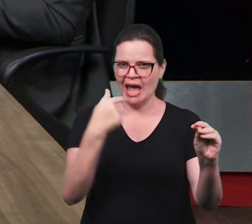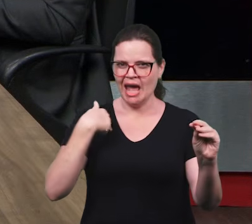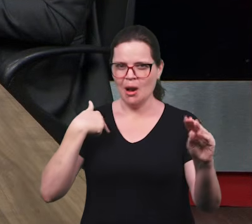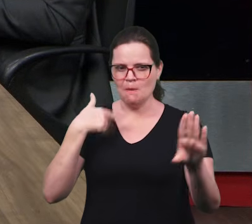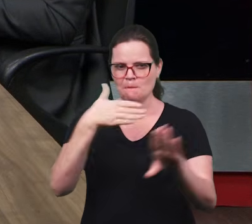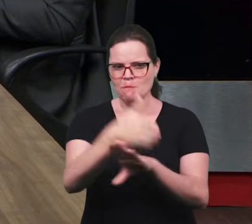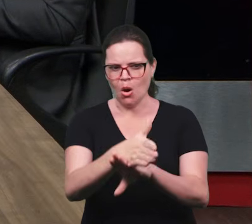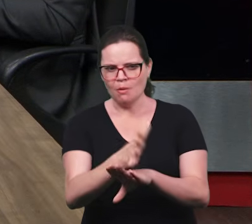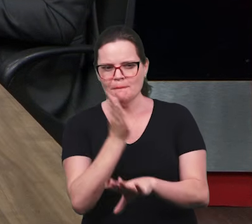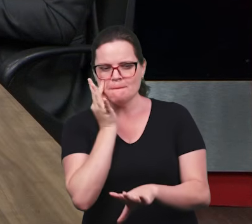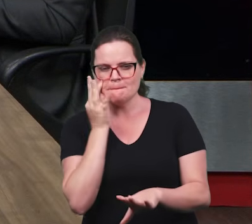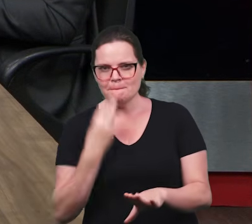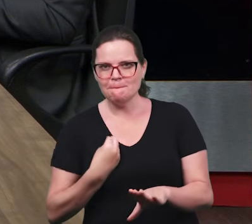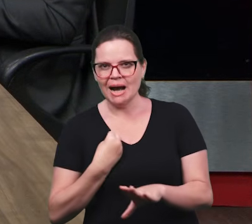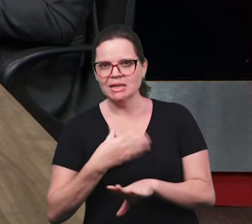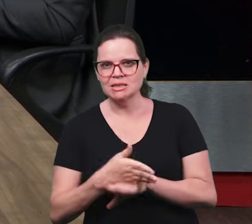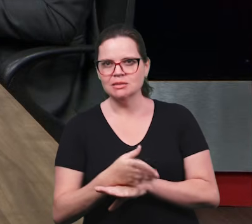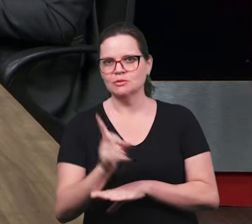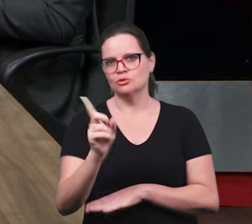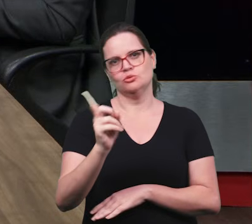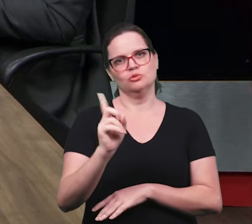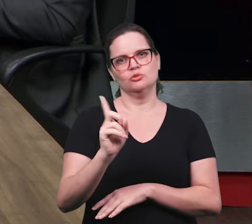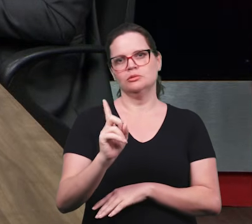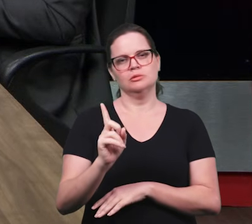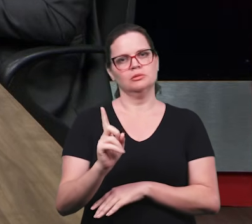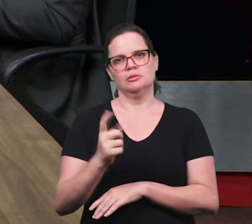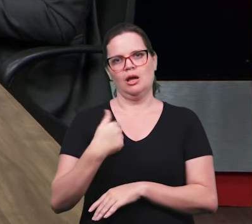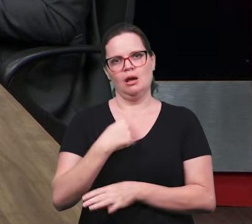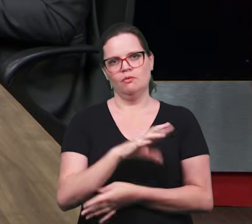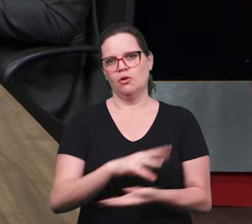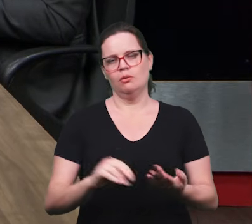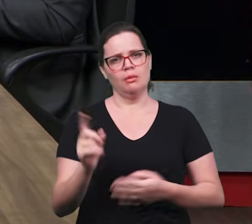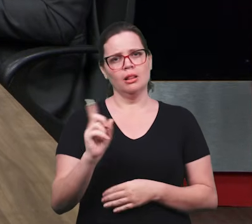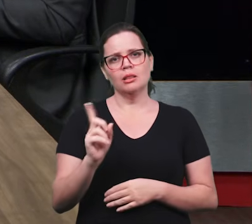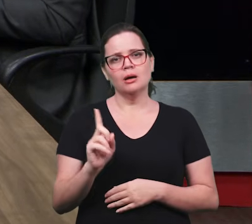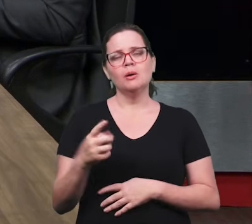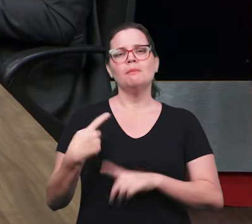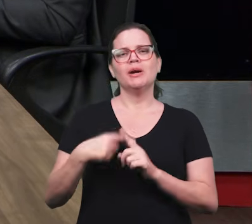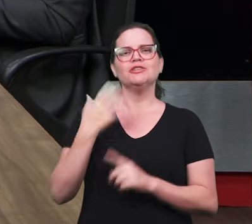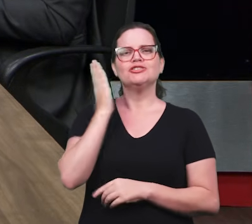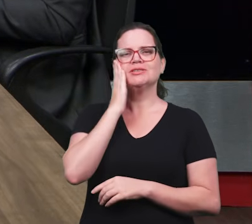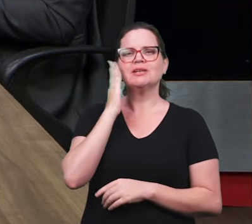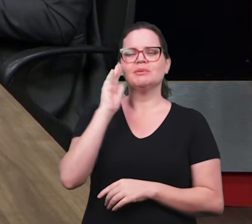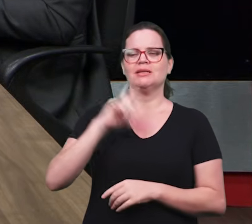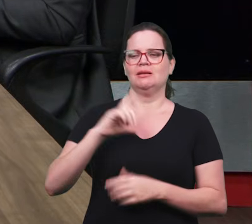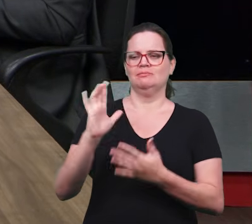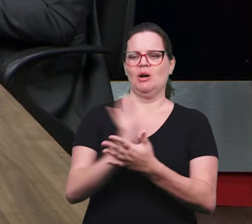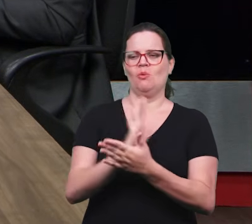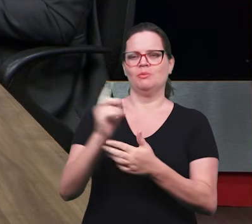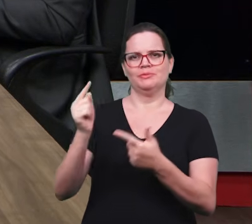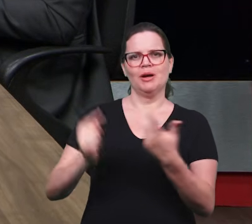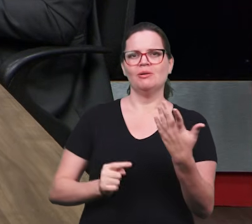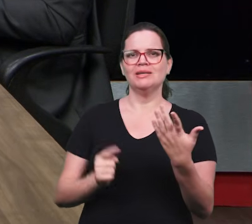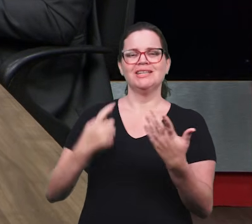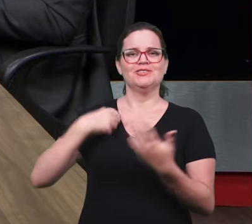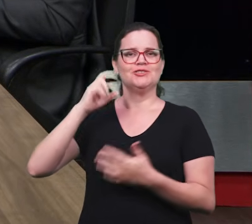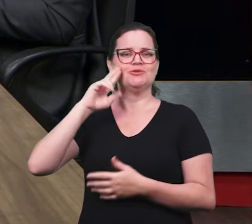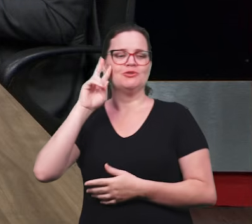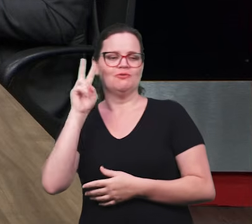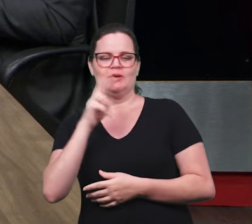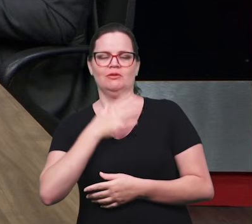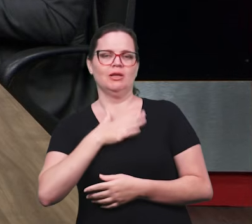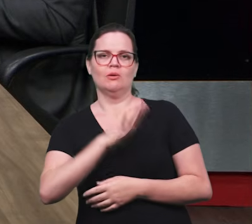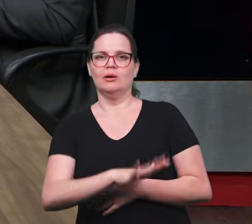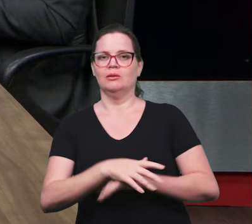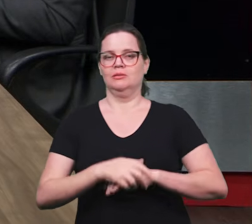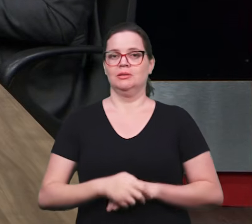Porque houve um entendimento de fé. Porque certas coisas a gente sabe que não vai agradar o Senhor. Foi o texto que nós vimos, inclusive